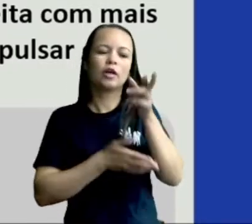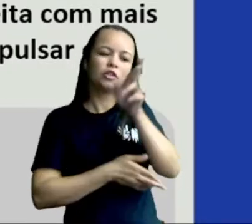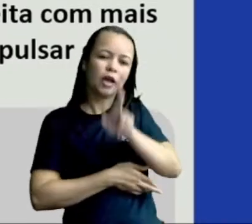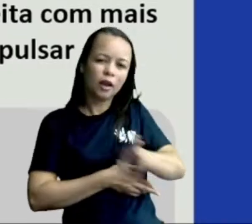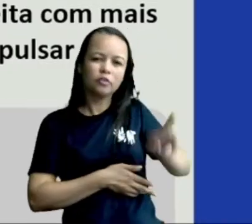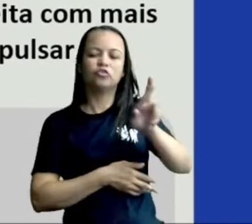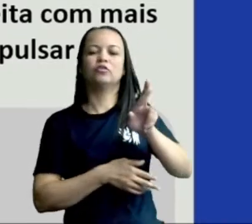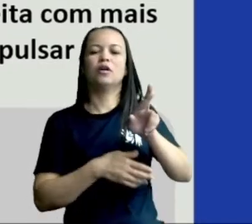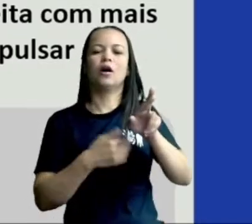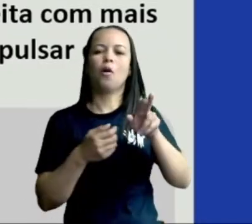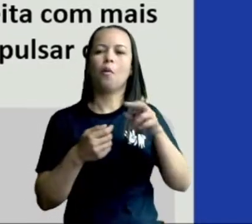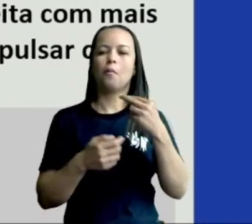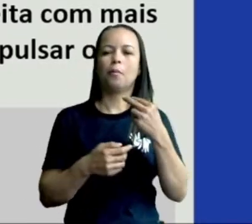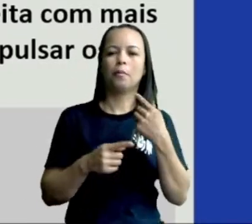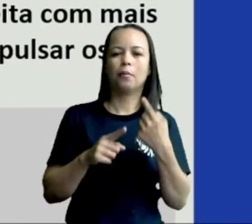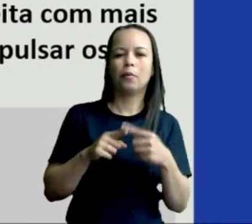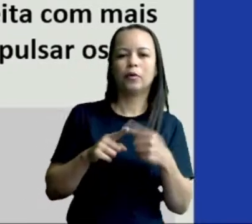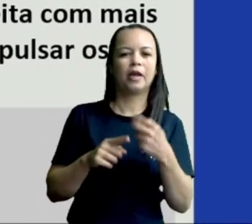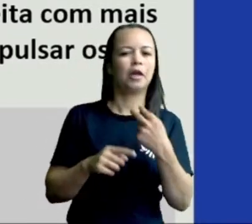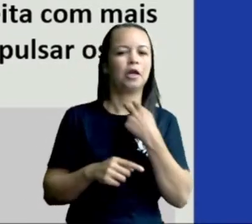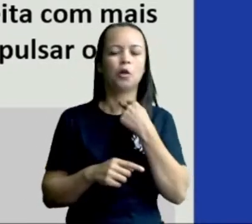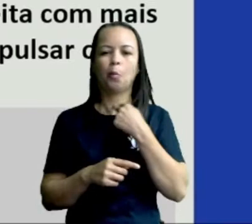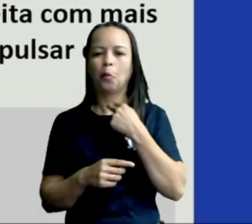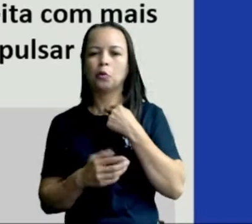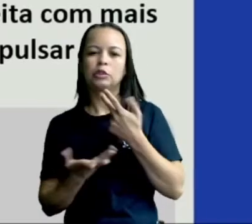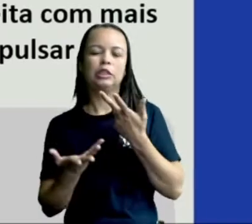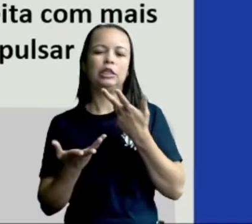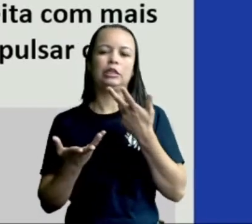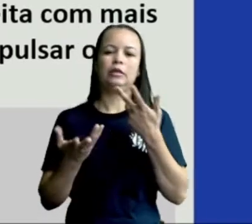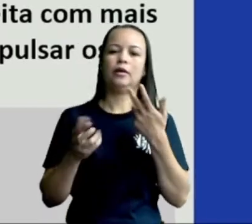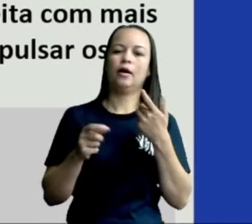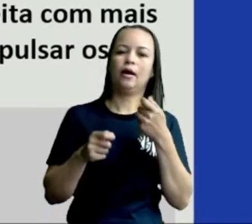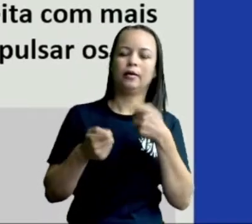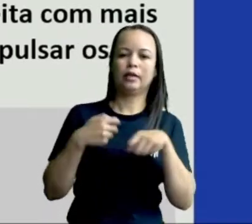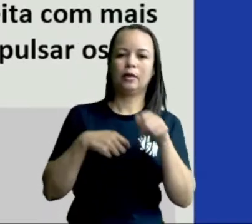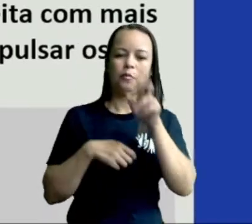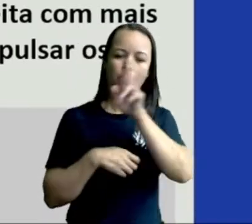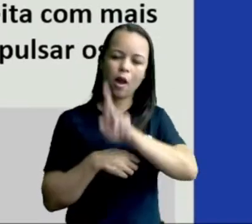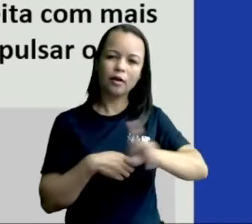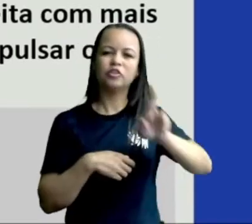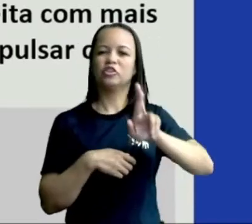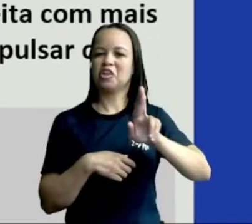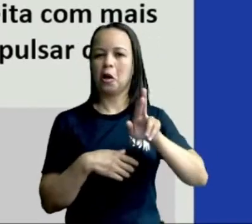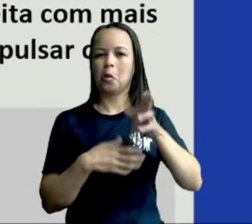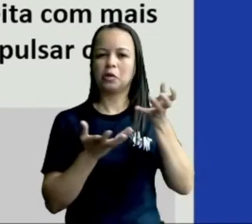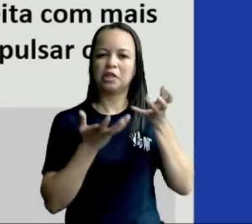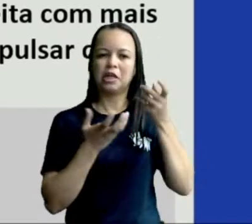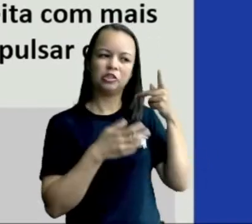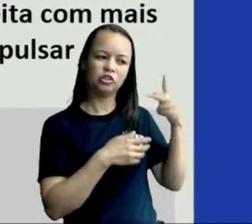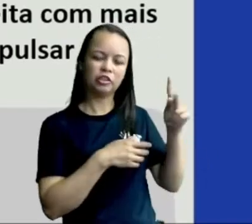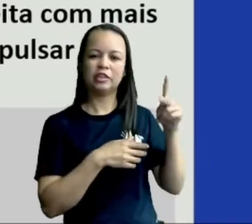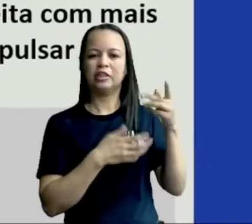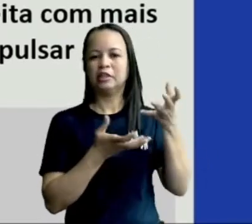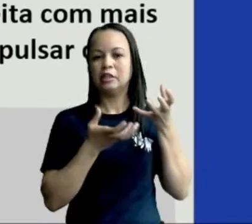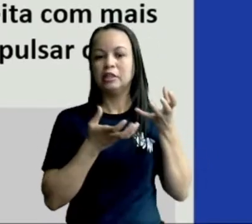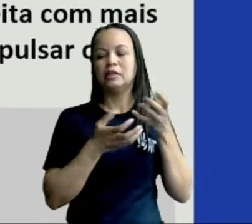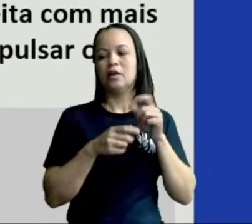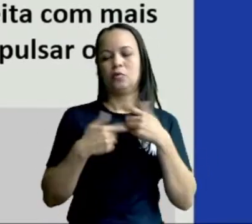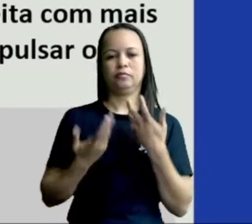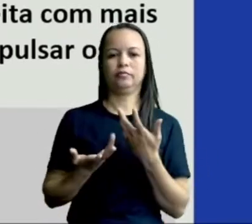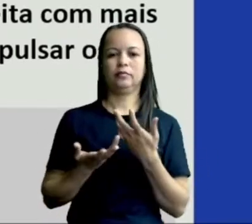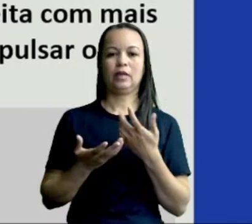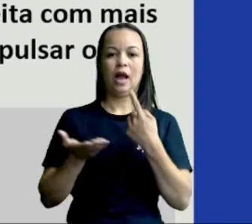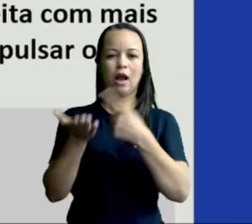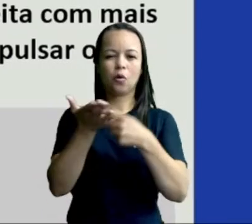não podia ser assim, assim, aquilo outro, queria impor uma religião, acordos financeiros que não